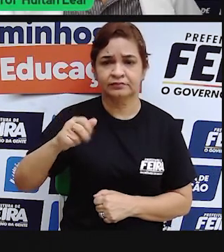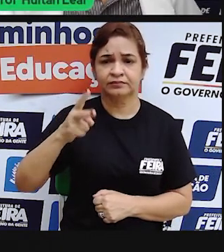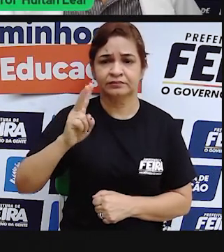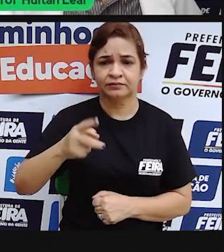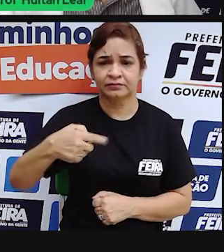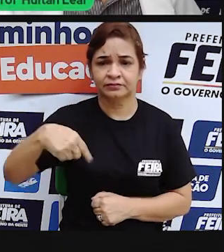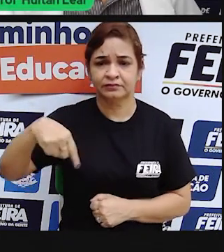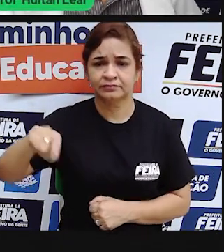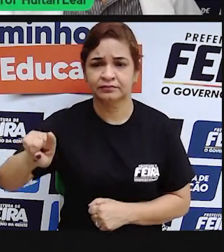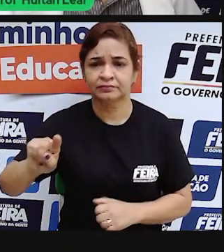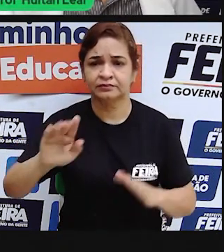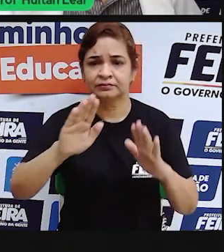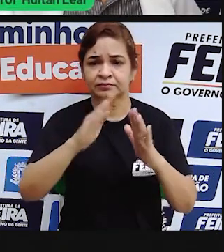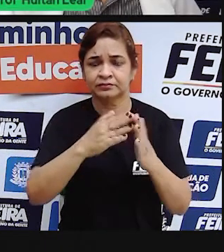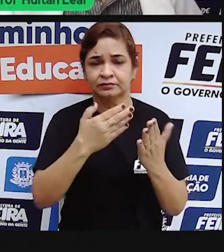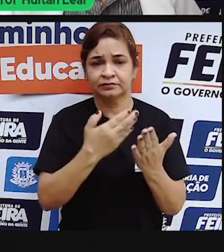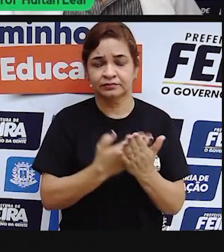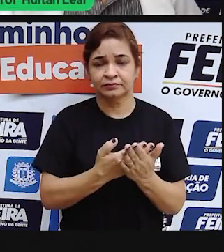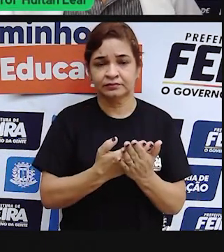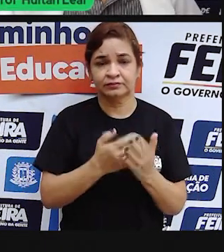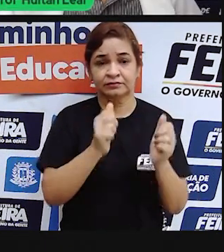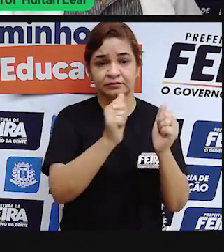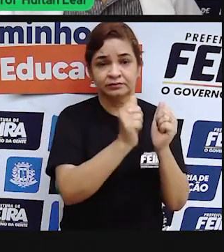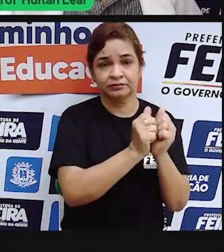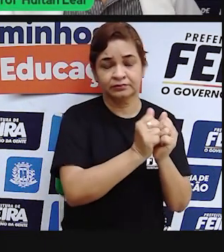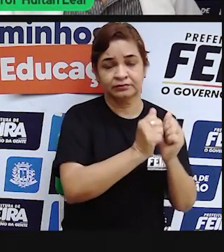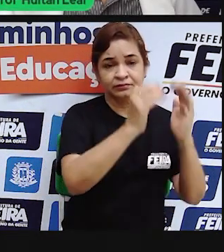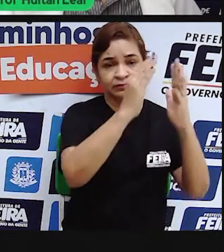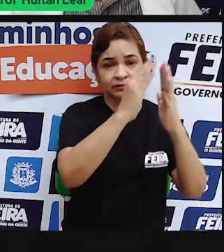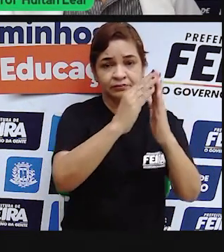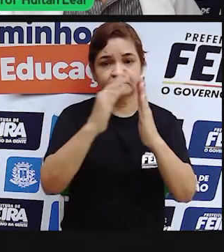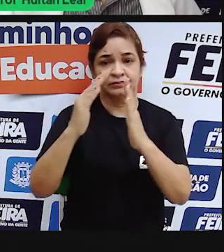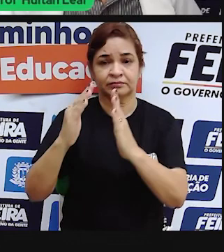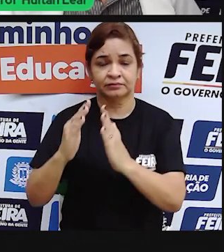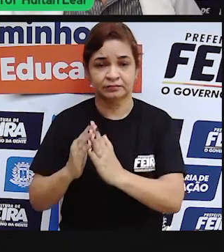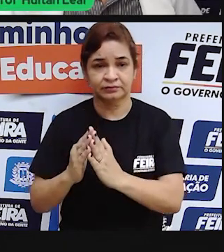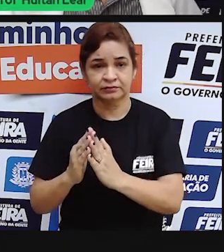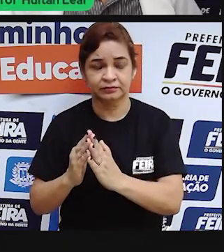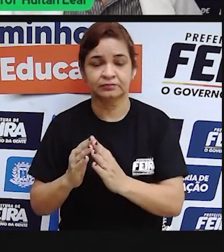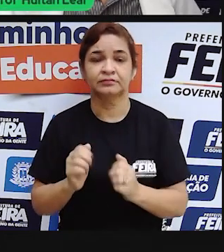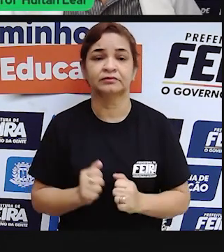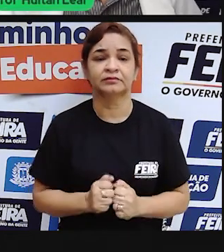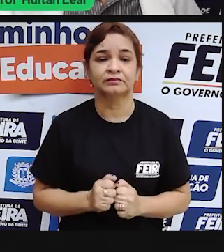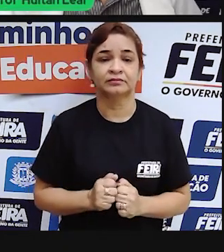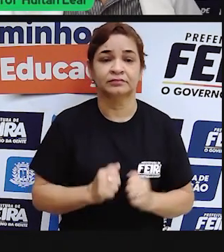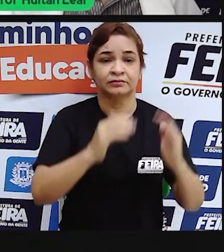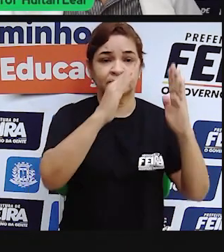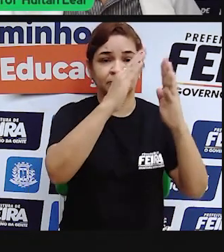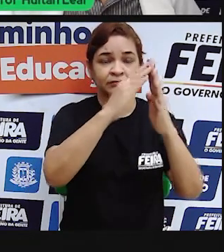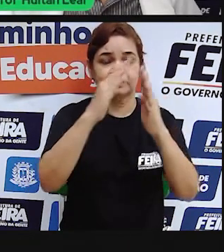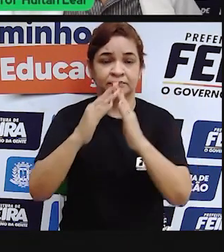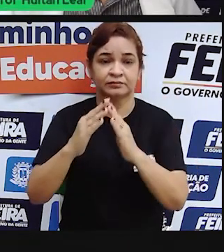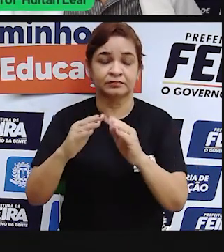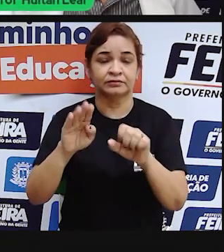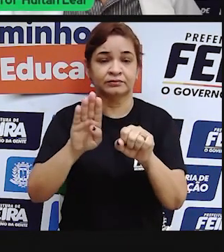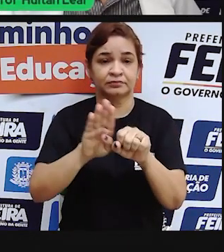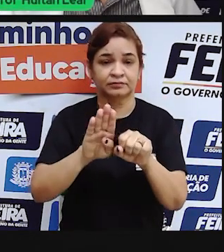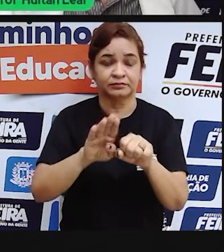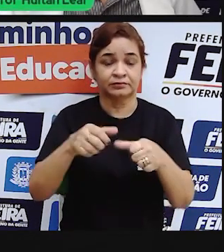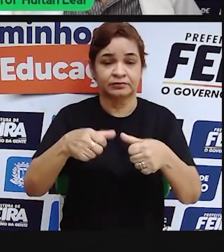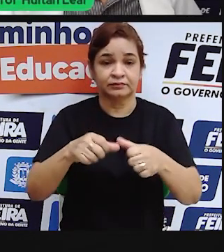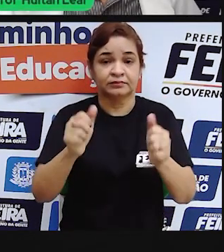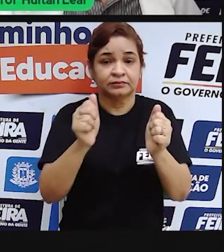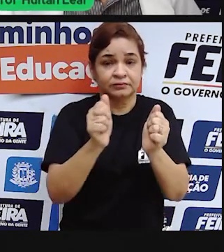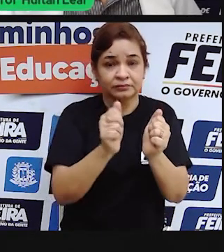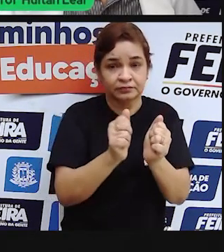companhia, não é? Vizinhos é substantivo. E ele está dando uma ideia de companhia nessa